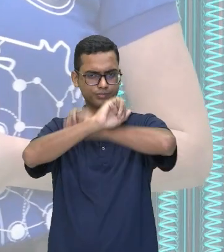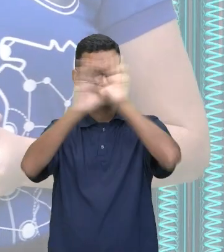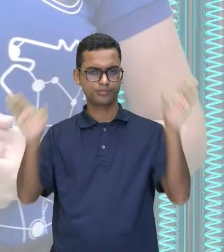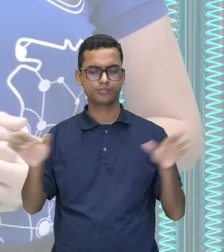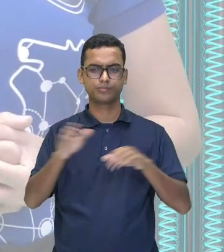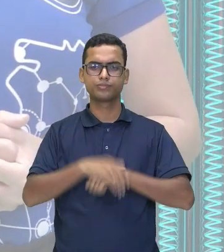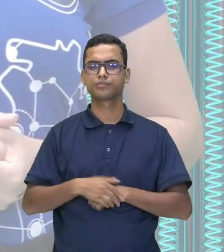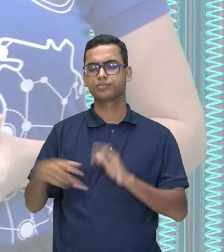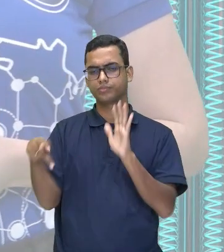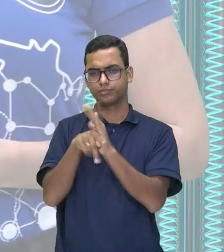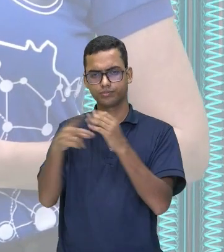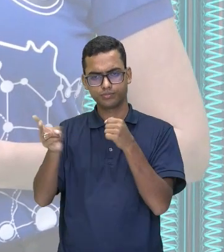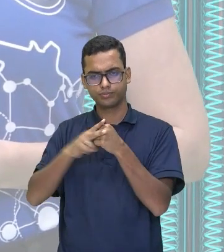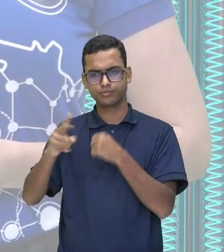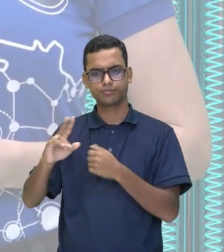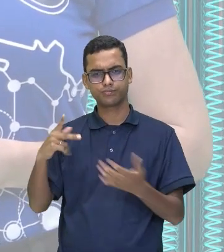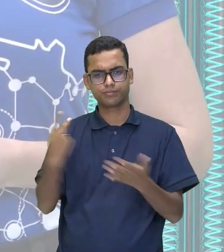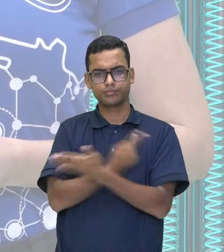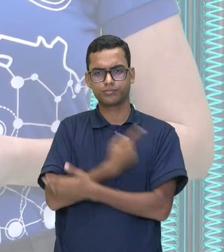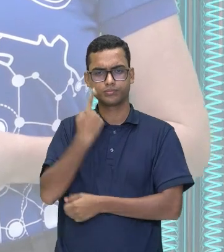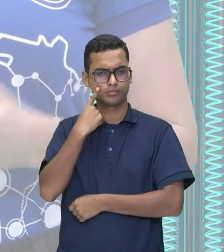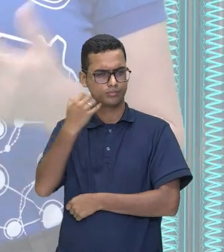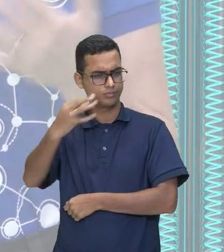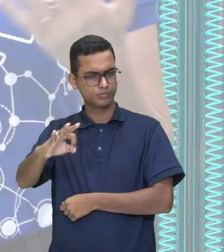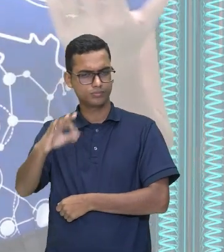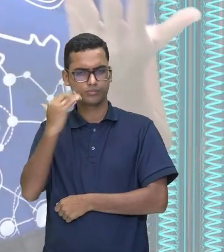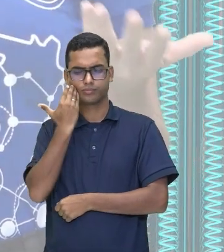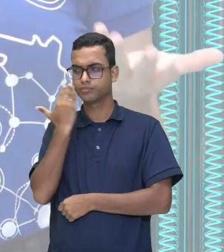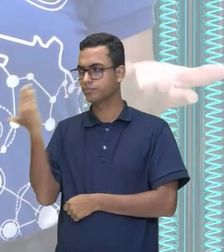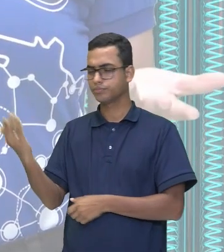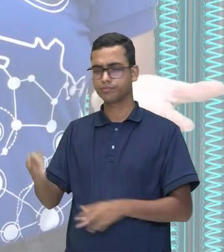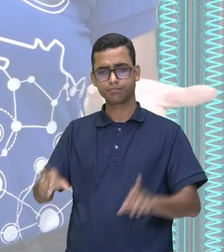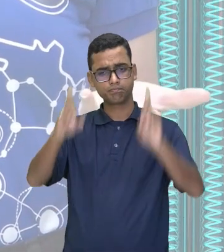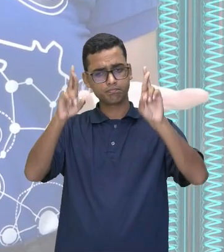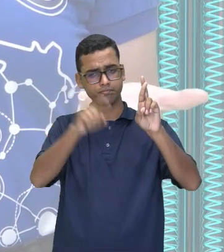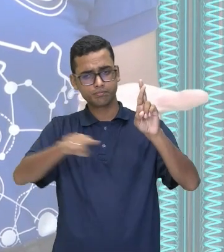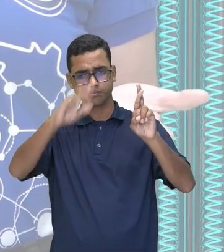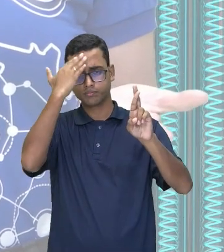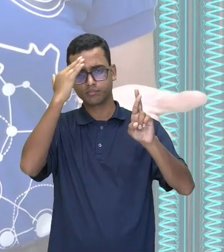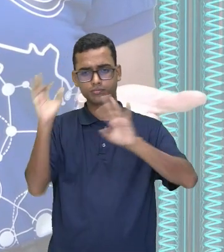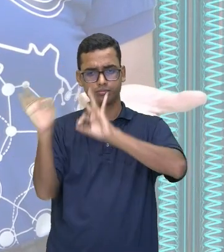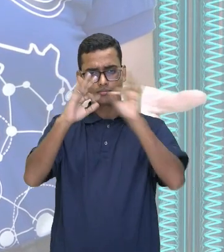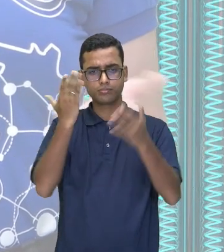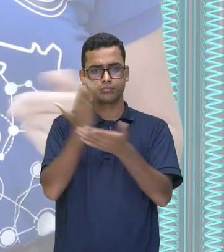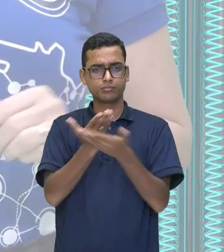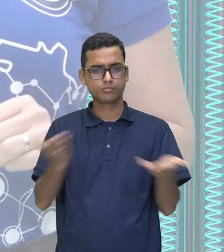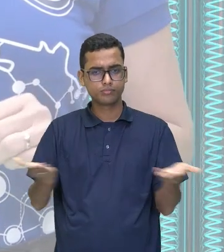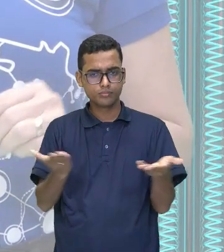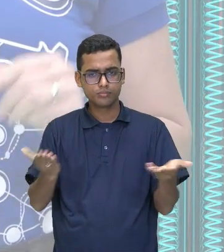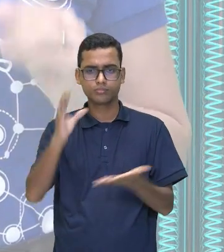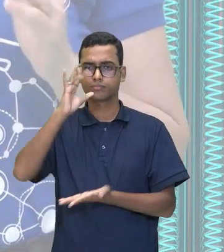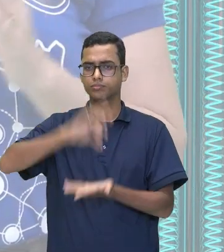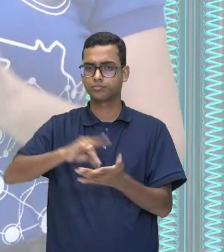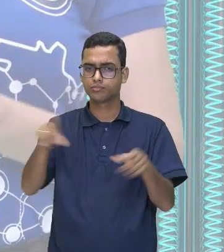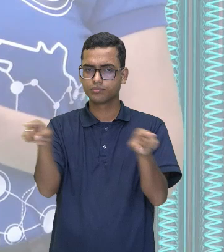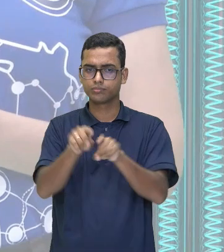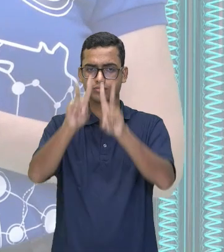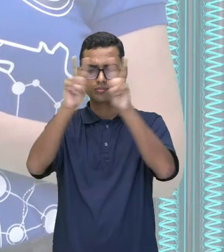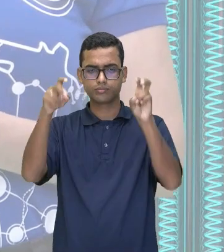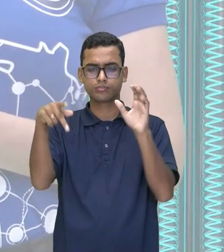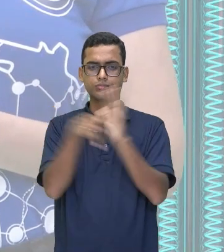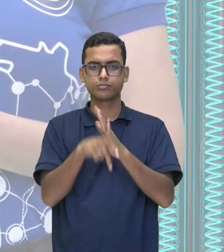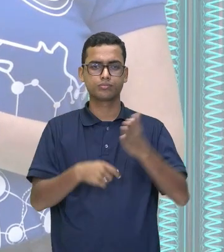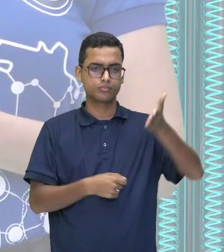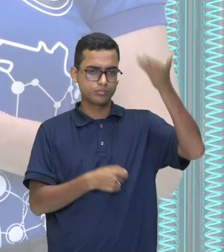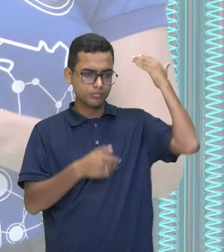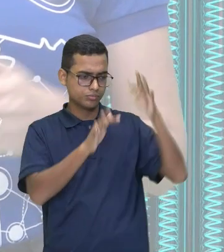de verbo com ing. Right? Então, eu espero que vocês tenham acompanhado muito bem a nossa aula de hoje sobre o